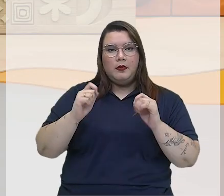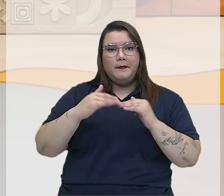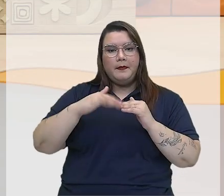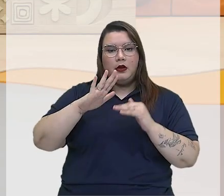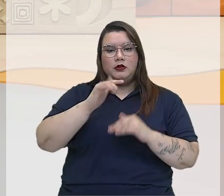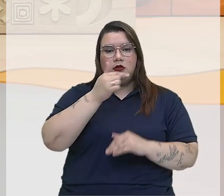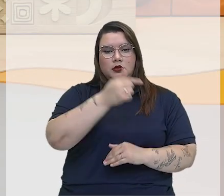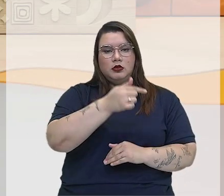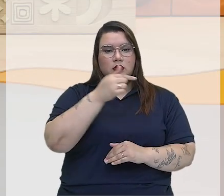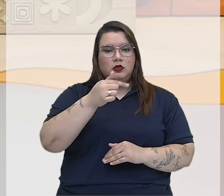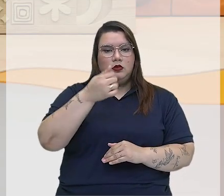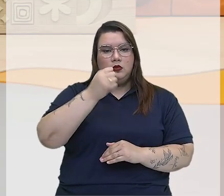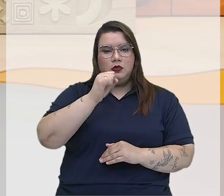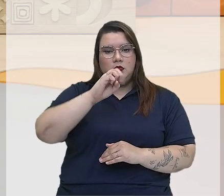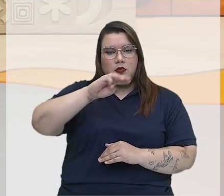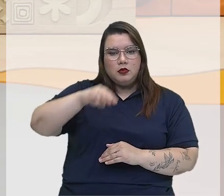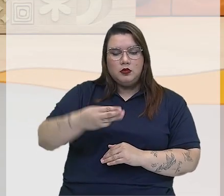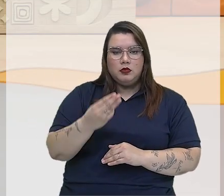Sol